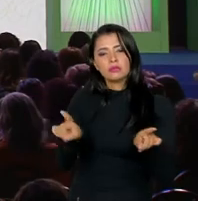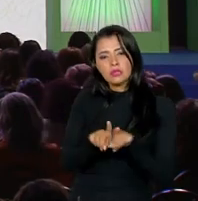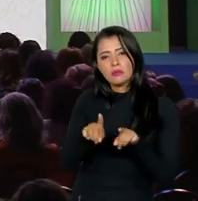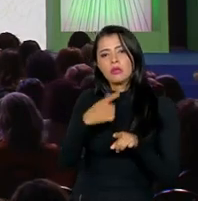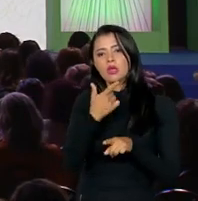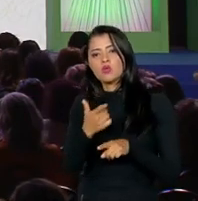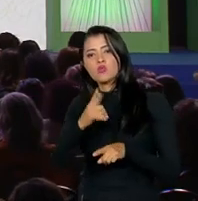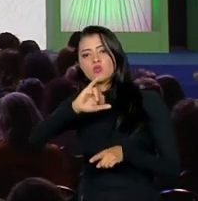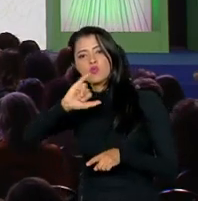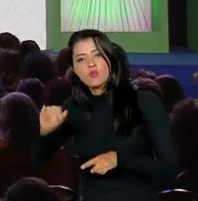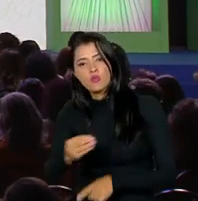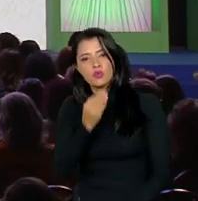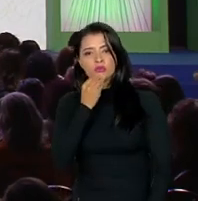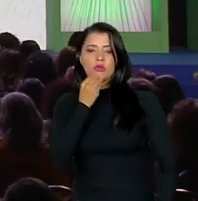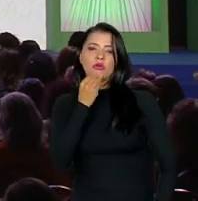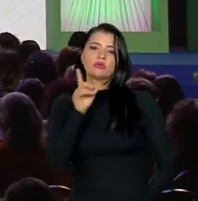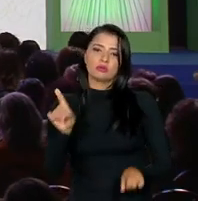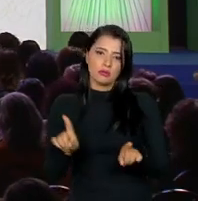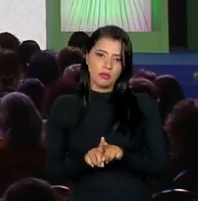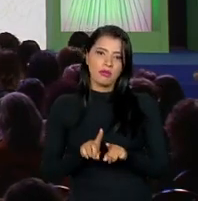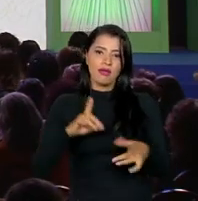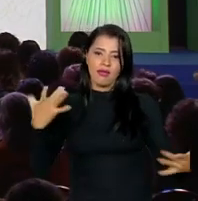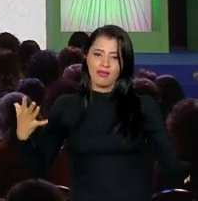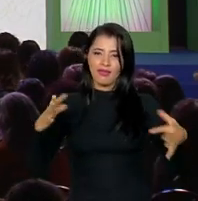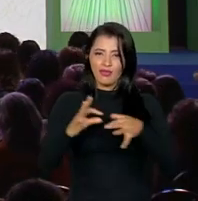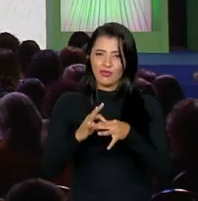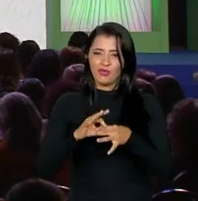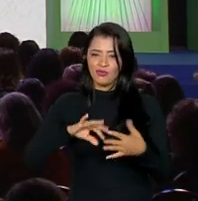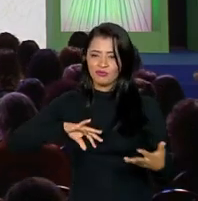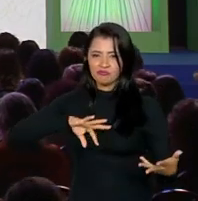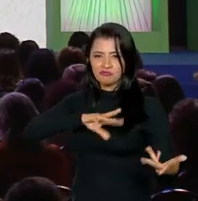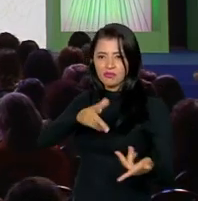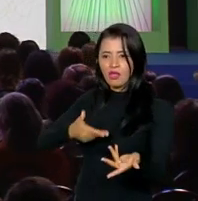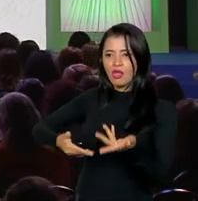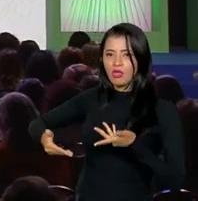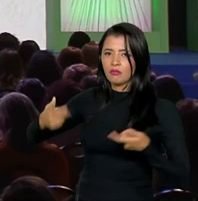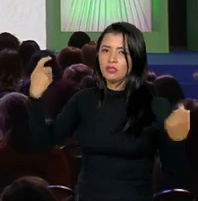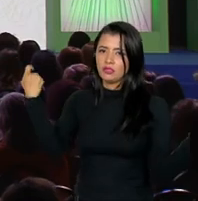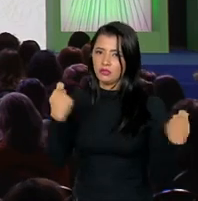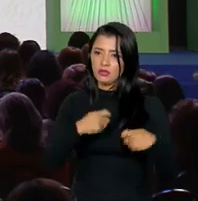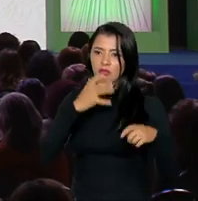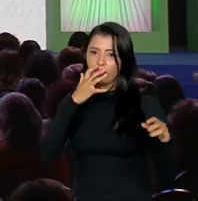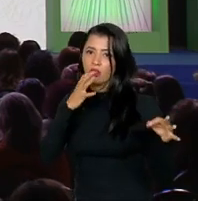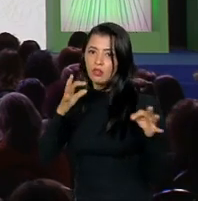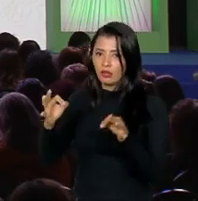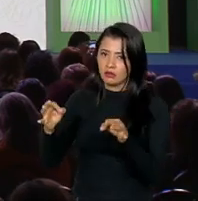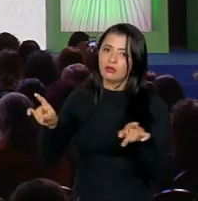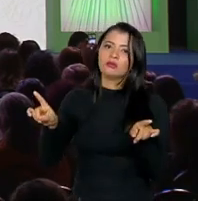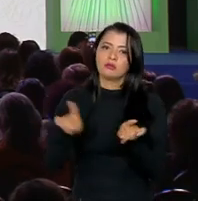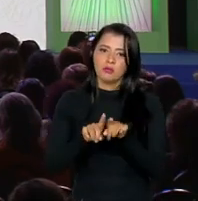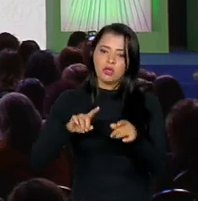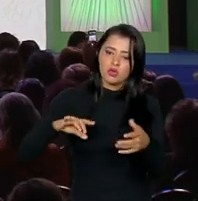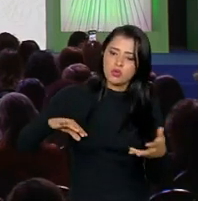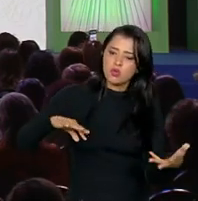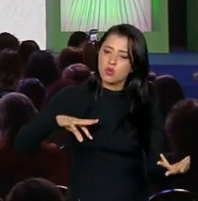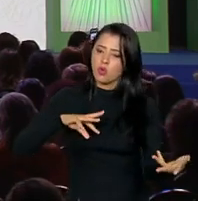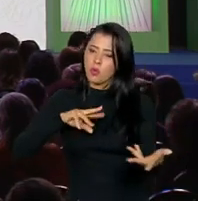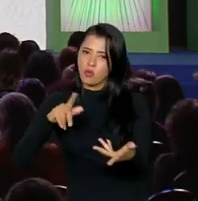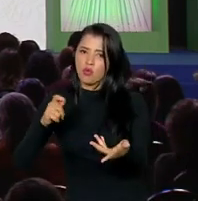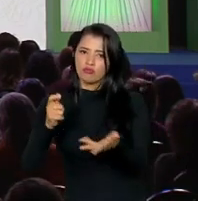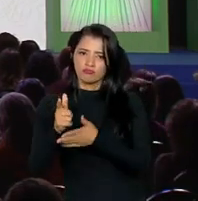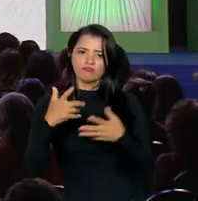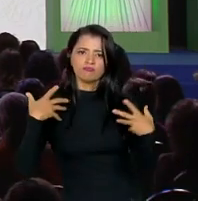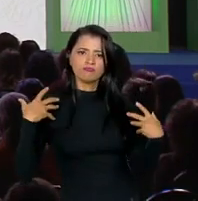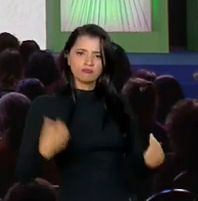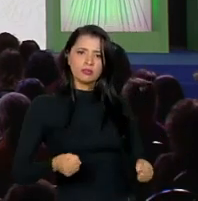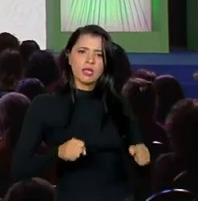uma oportunidade. E aí a conjuntura internacional também precisa ser levada em conta. O mundo comprou a agenda